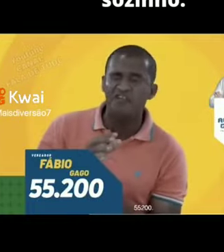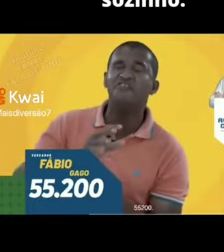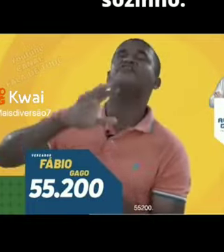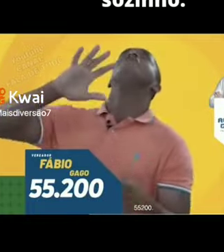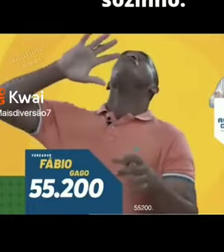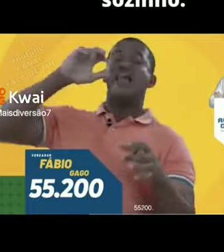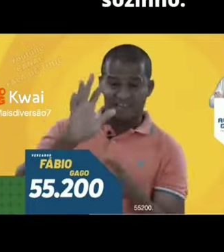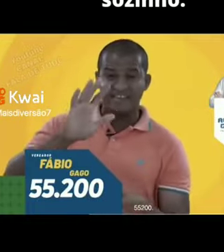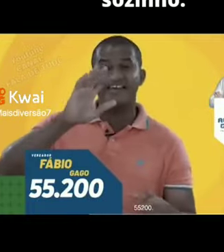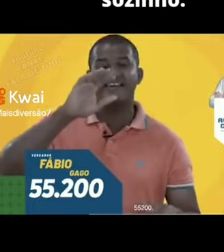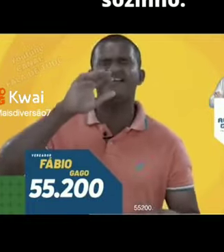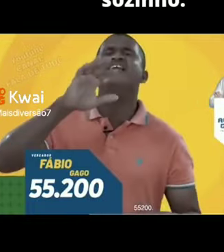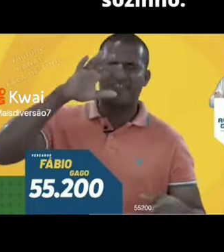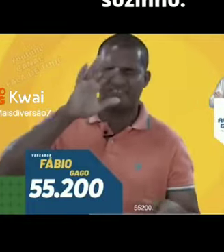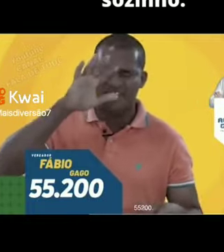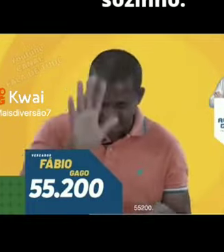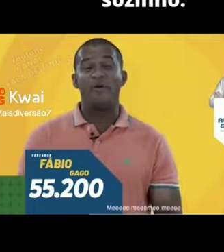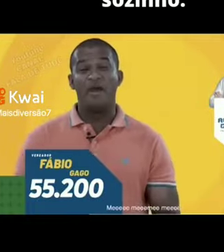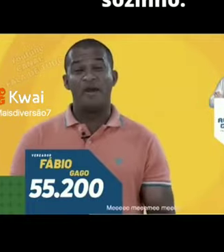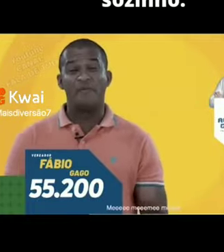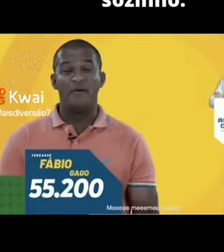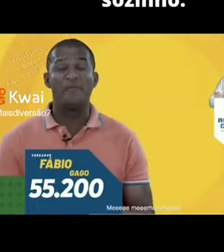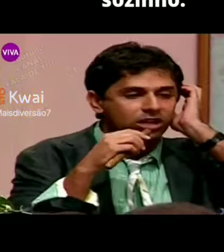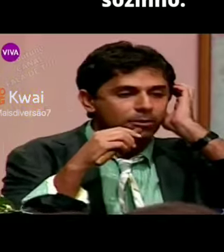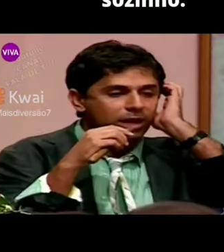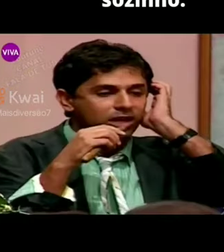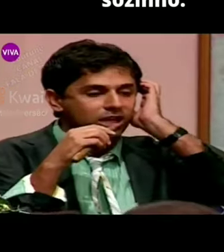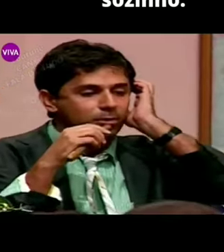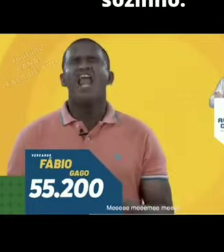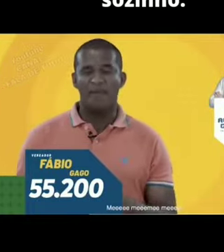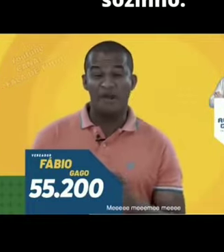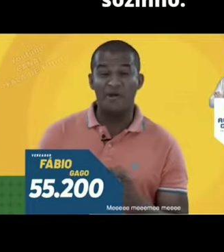ser candidato a narrador de futebol no rádio.